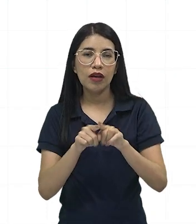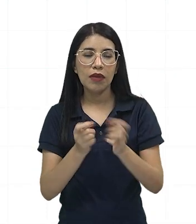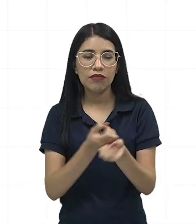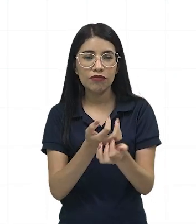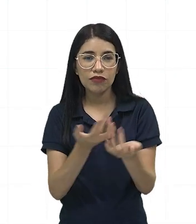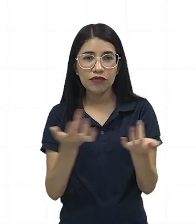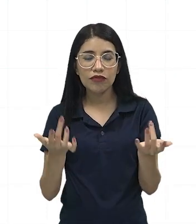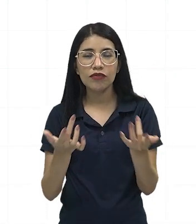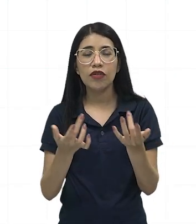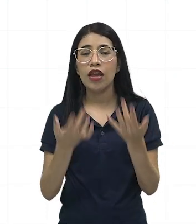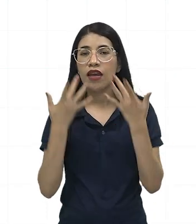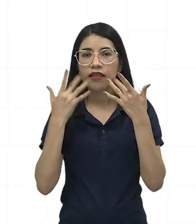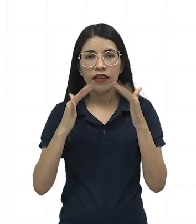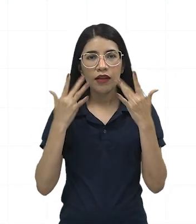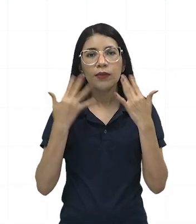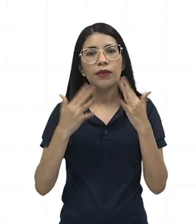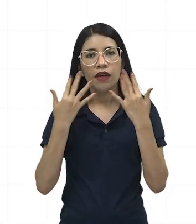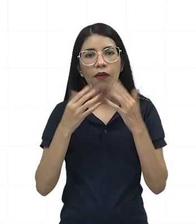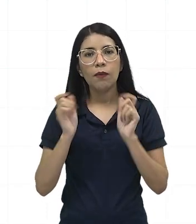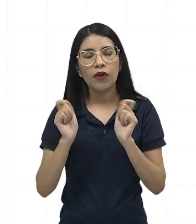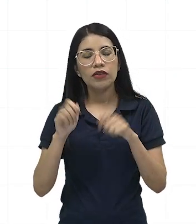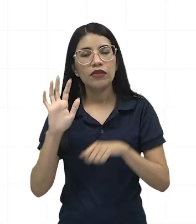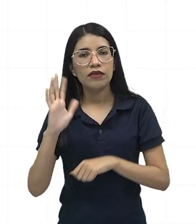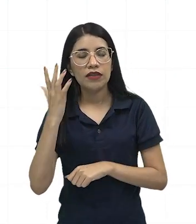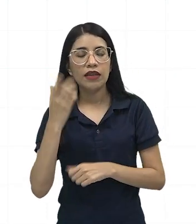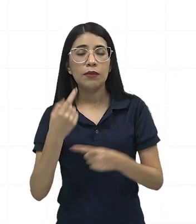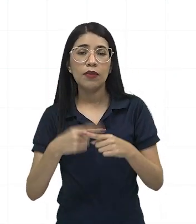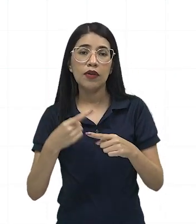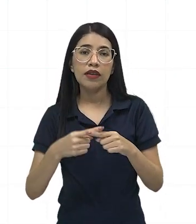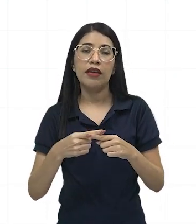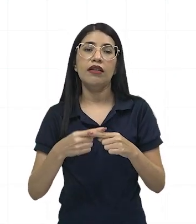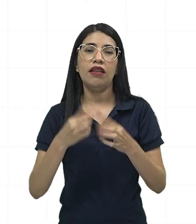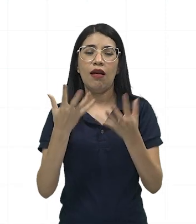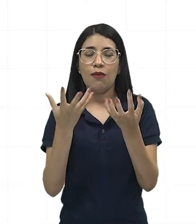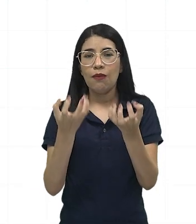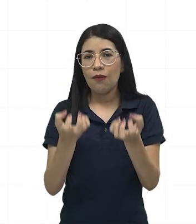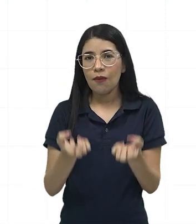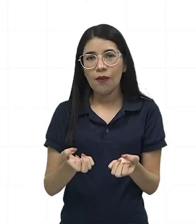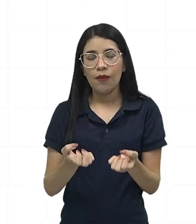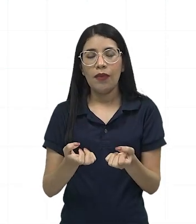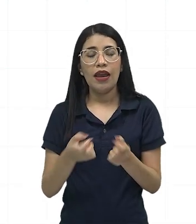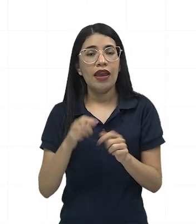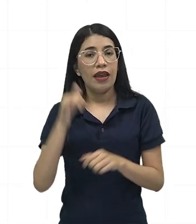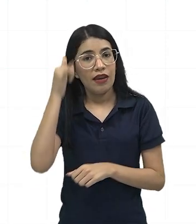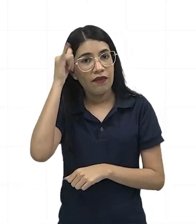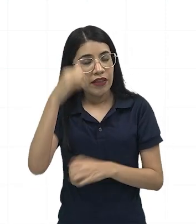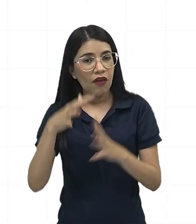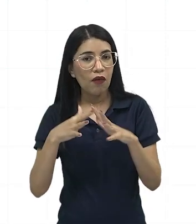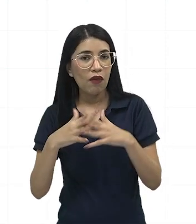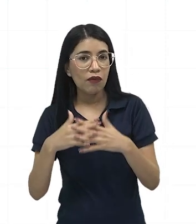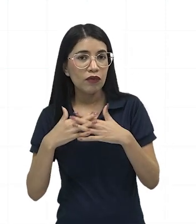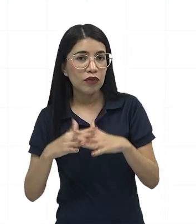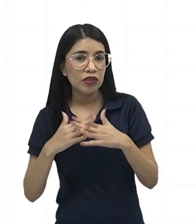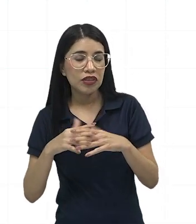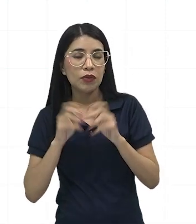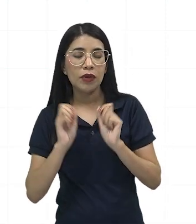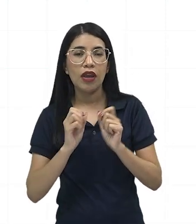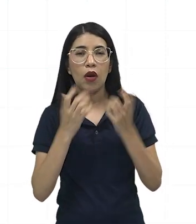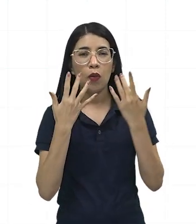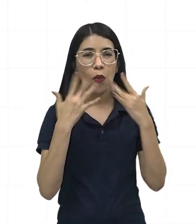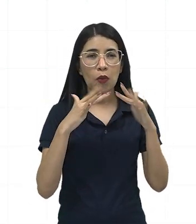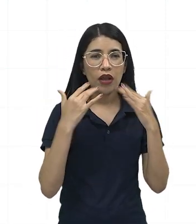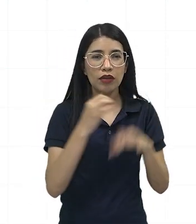florestais, né? Incêndios naturais, né? Por conta do clima estar seco. Não confundir os incêndios naturais com